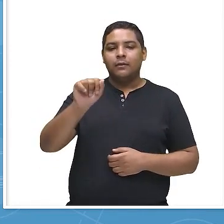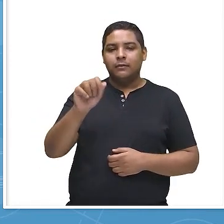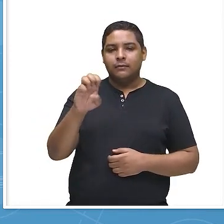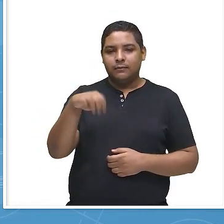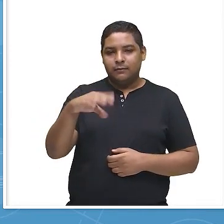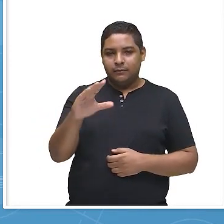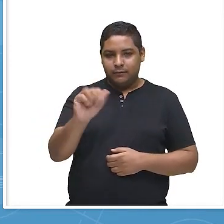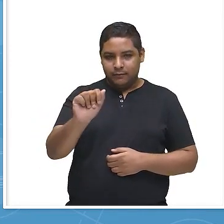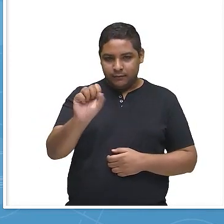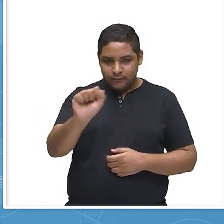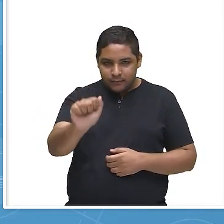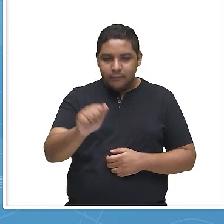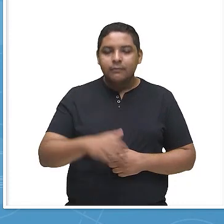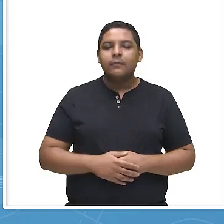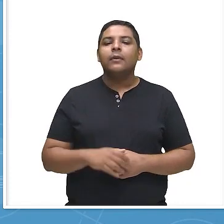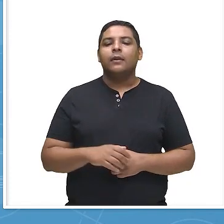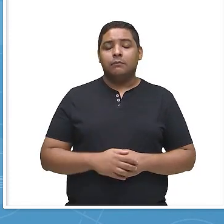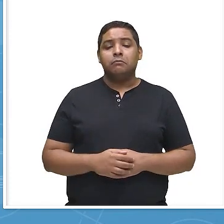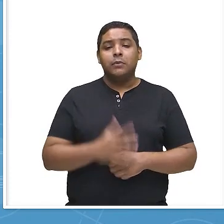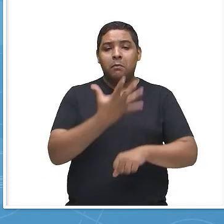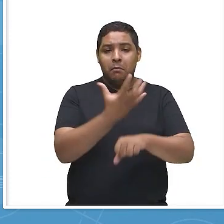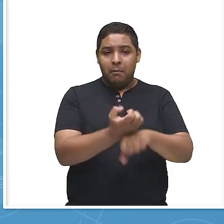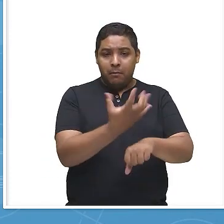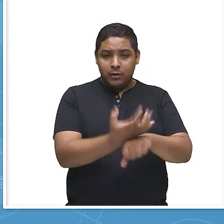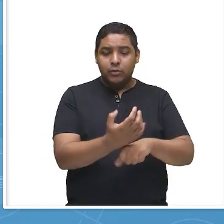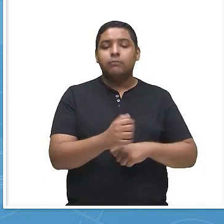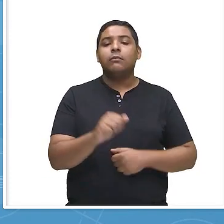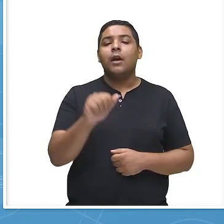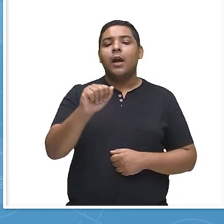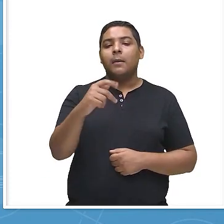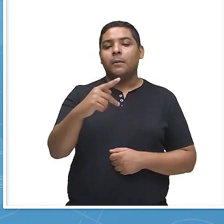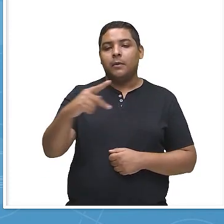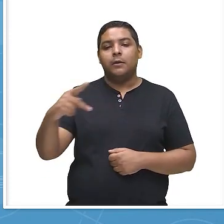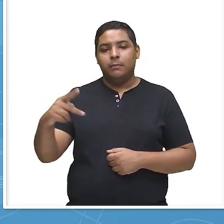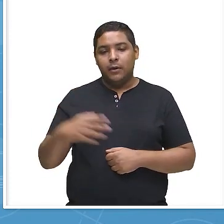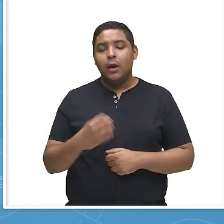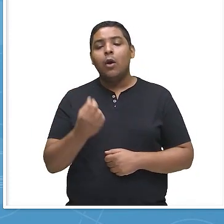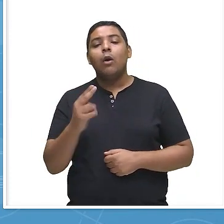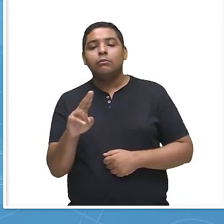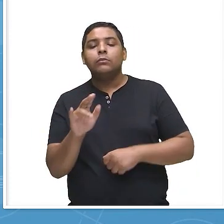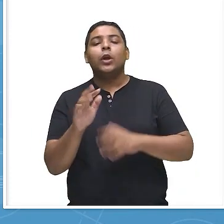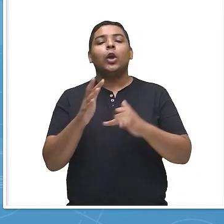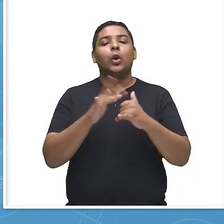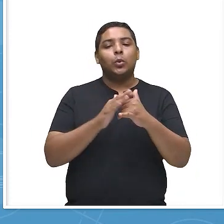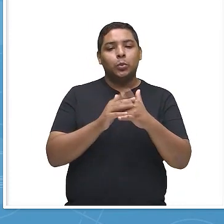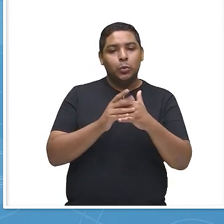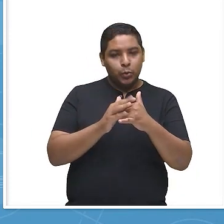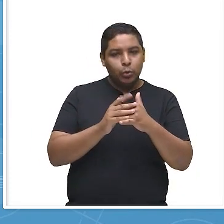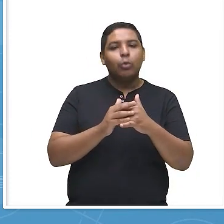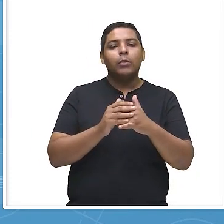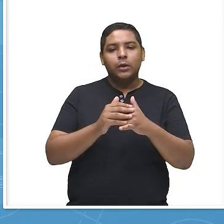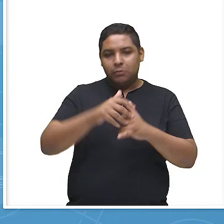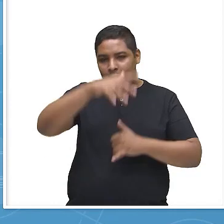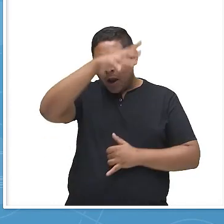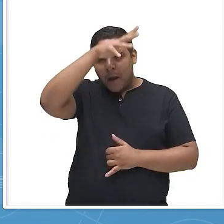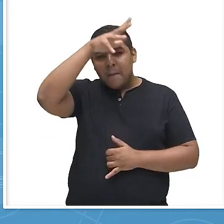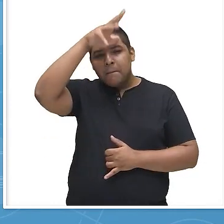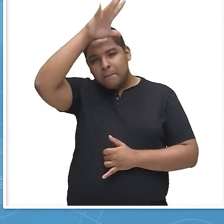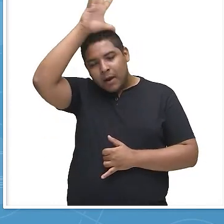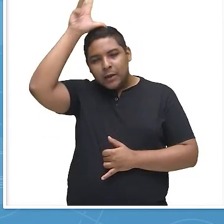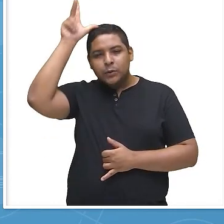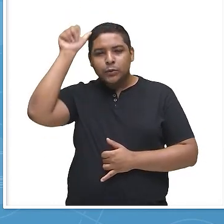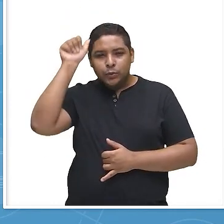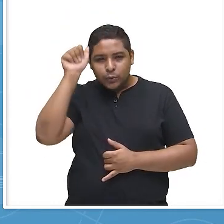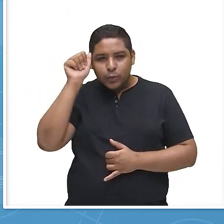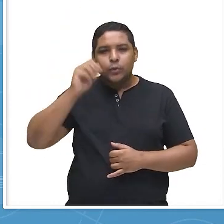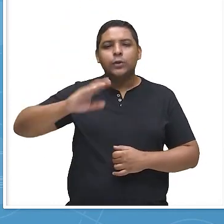galeria de aplicativos ou também no YouTube. Estamos também sendo transmitidos aí para todo o estado do Amazonas, do Brasil